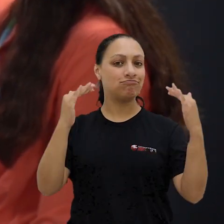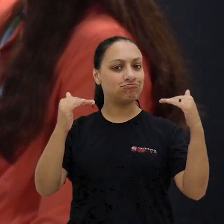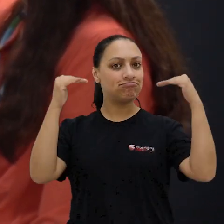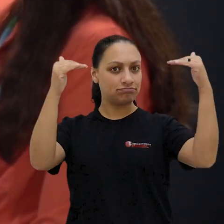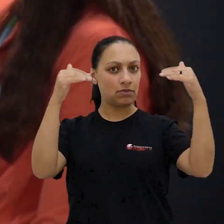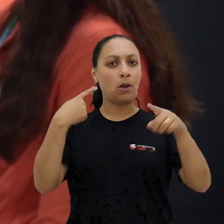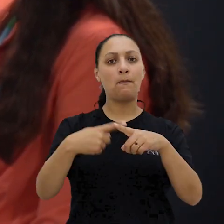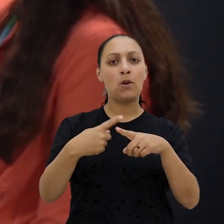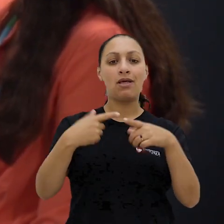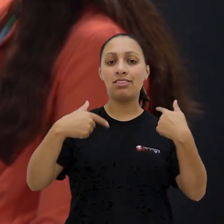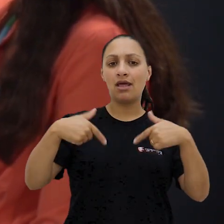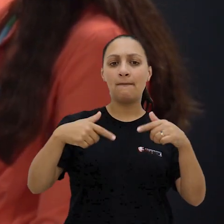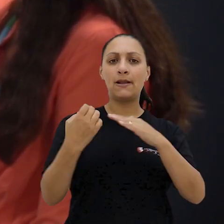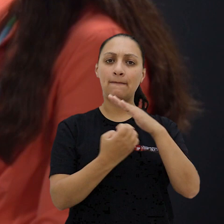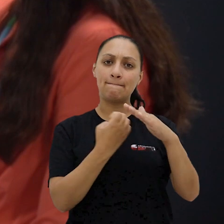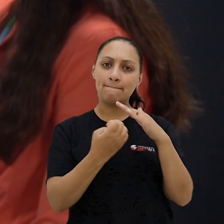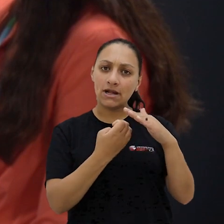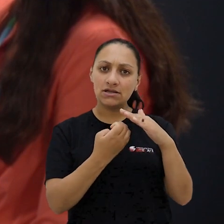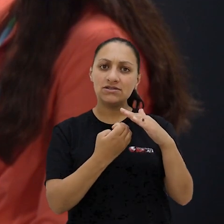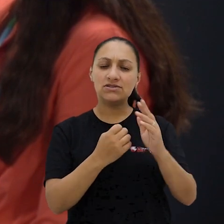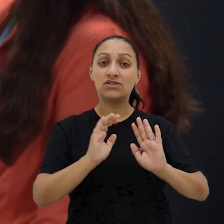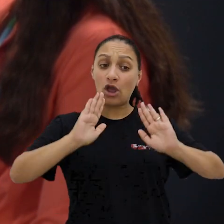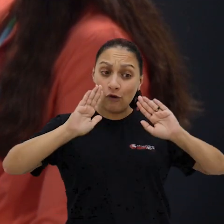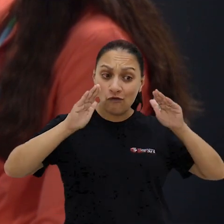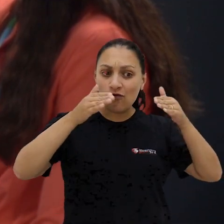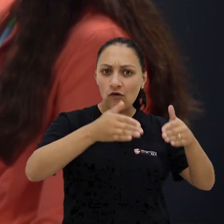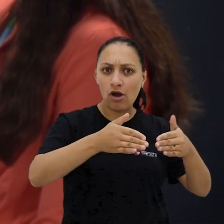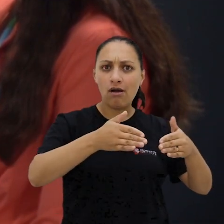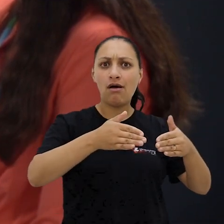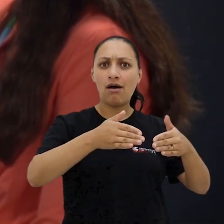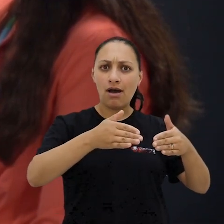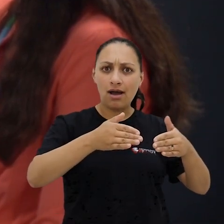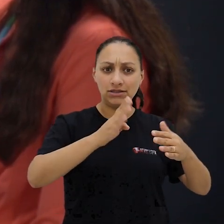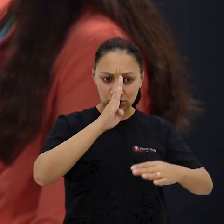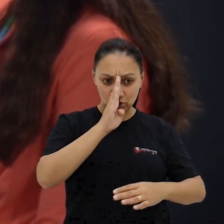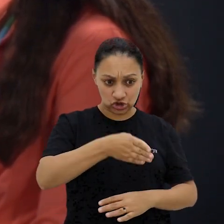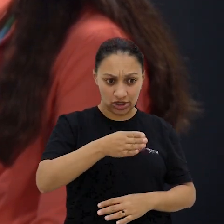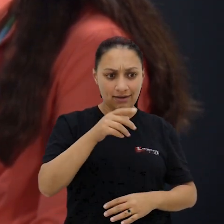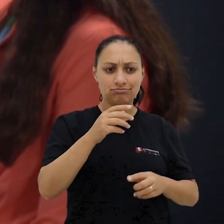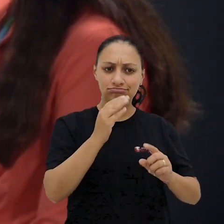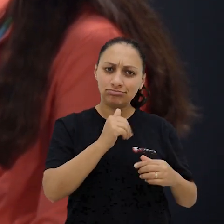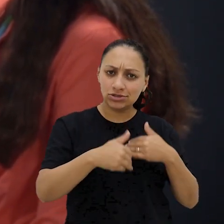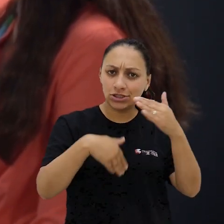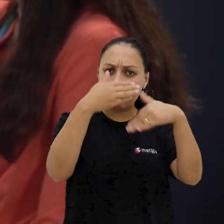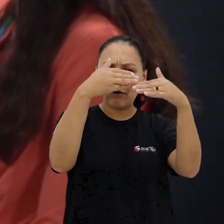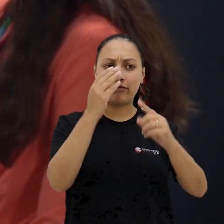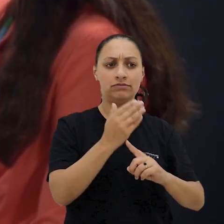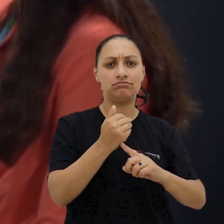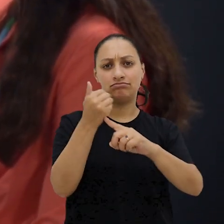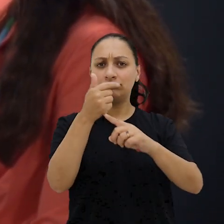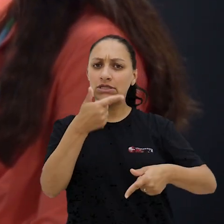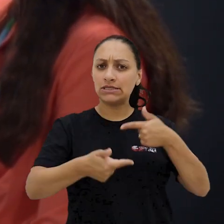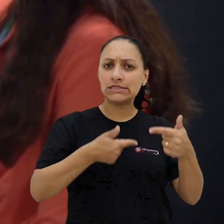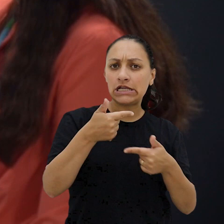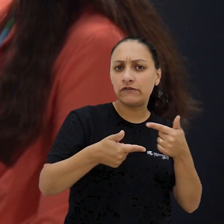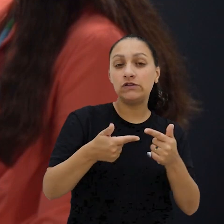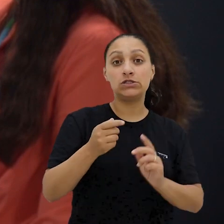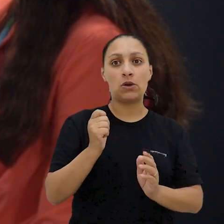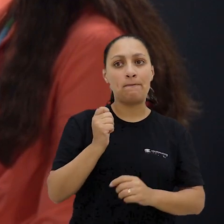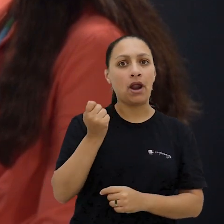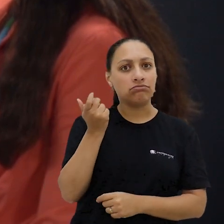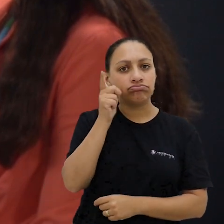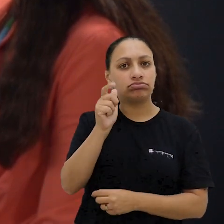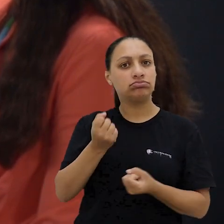alto nível, porque tu trabalha com empresas que são focadas, desenvolvem tecnologias, serviços